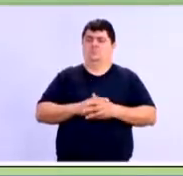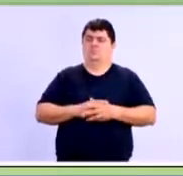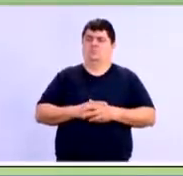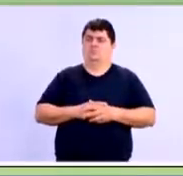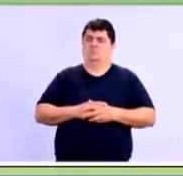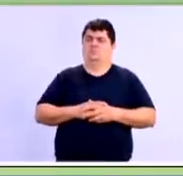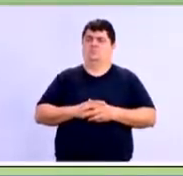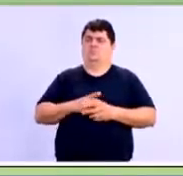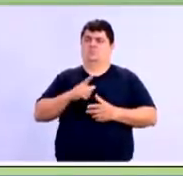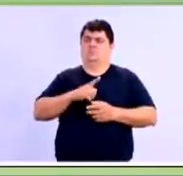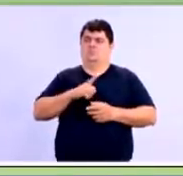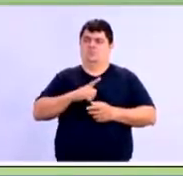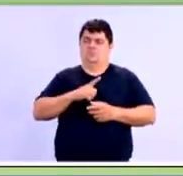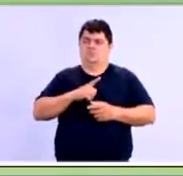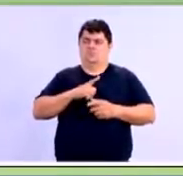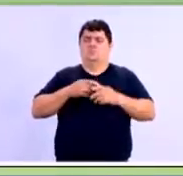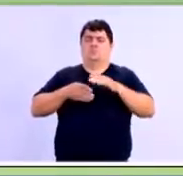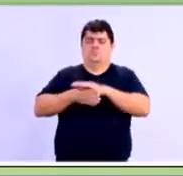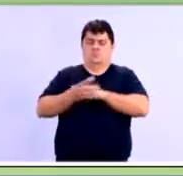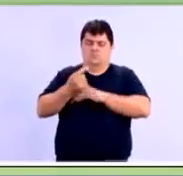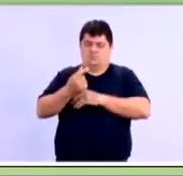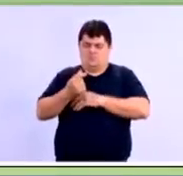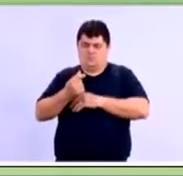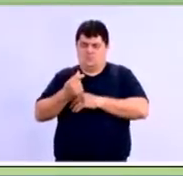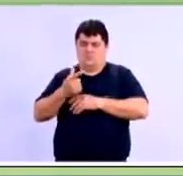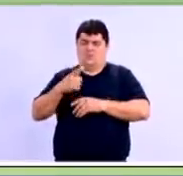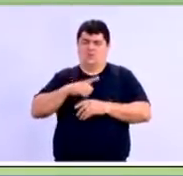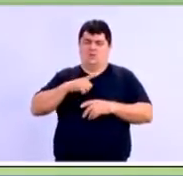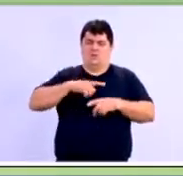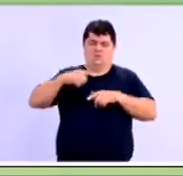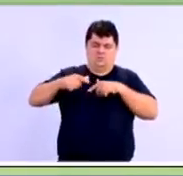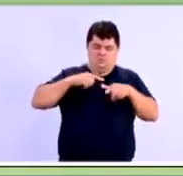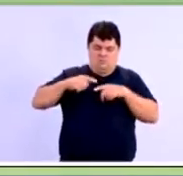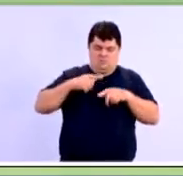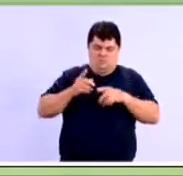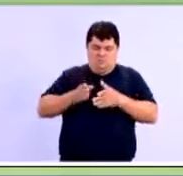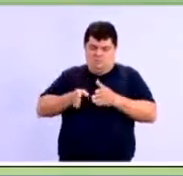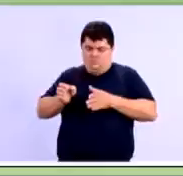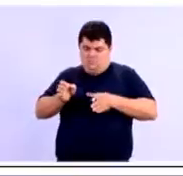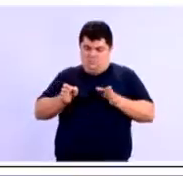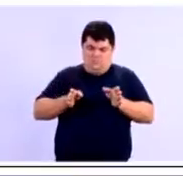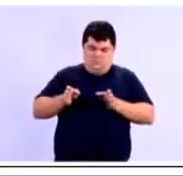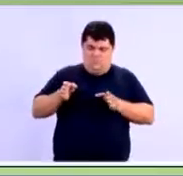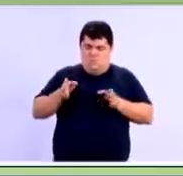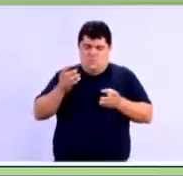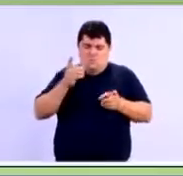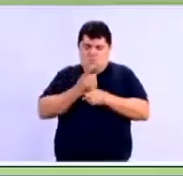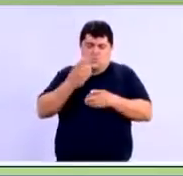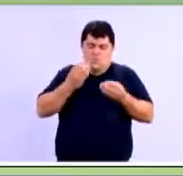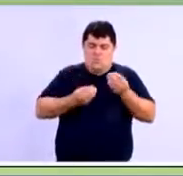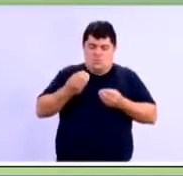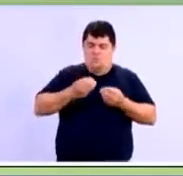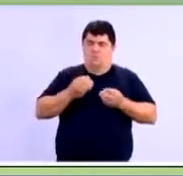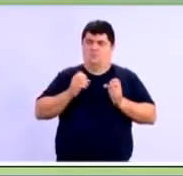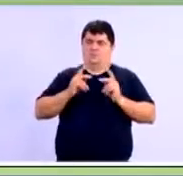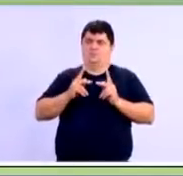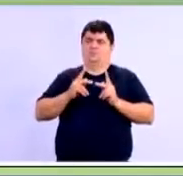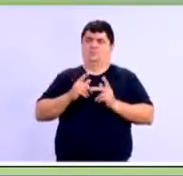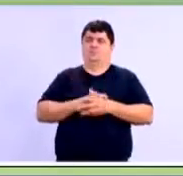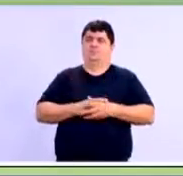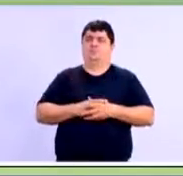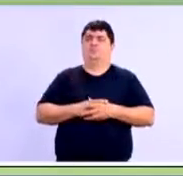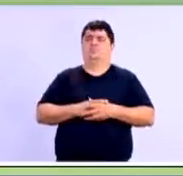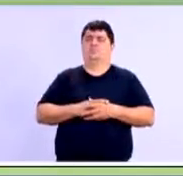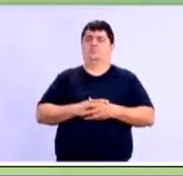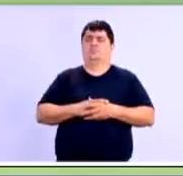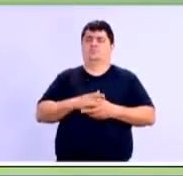aí a gente tem que investir menos, trabalhar em um dos dois fatores e saber o que aconteceu. Correto?